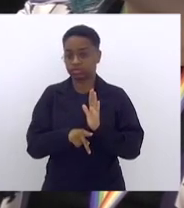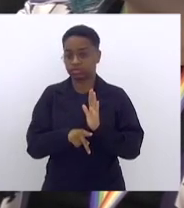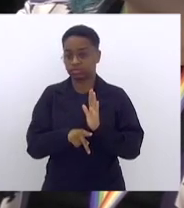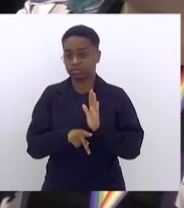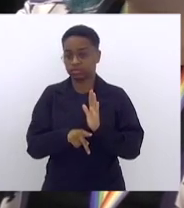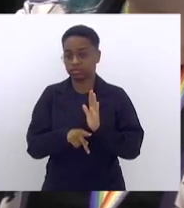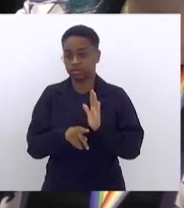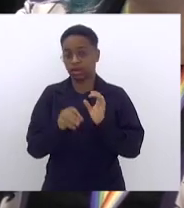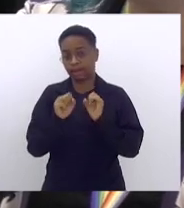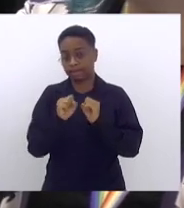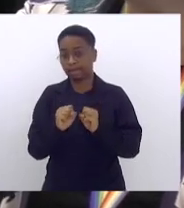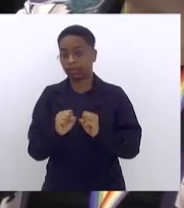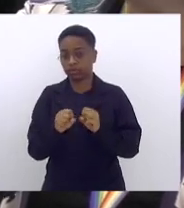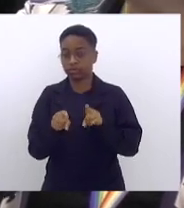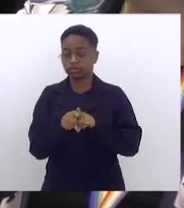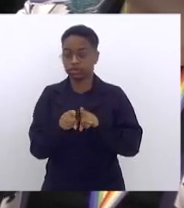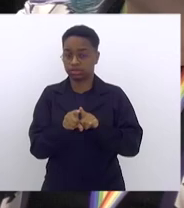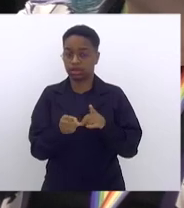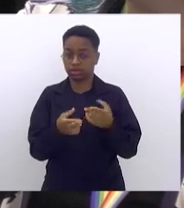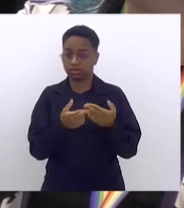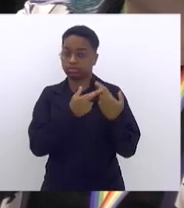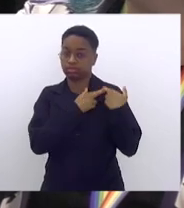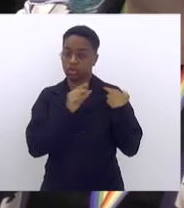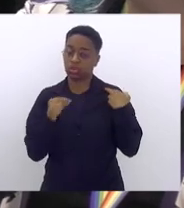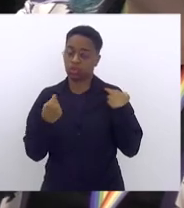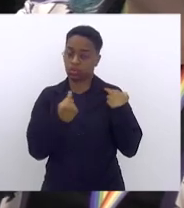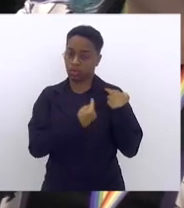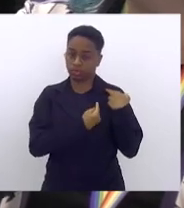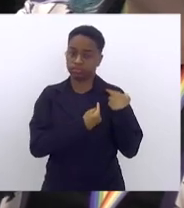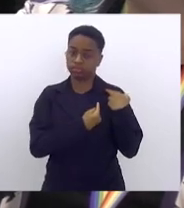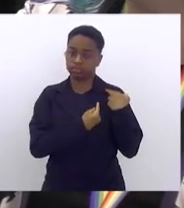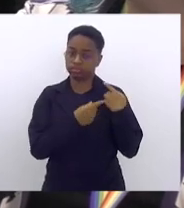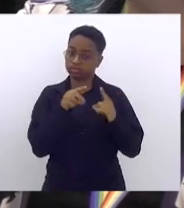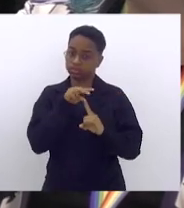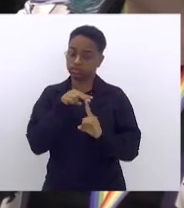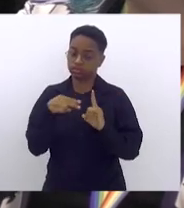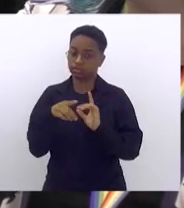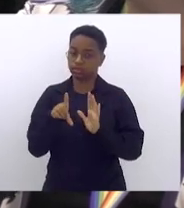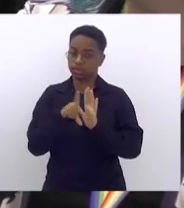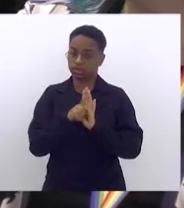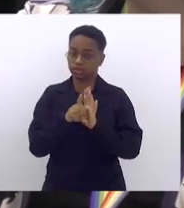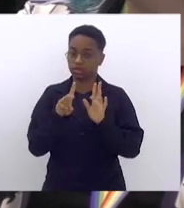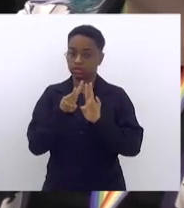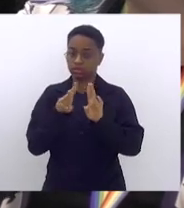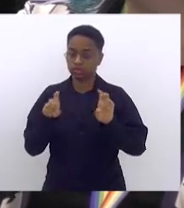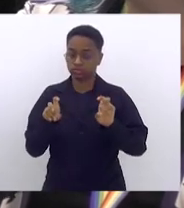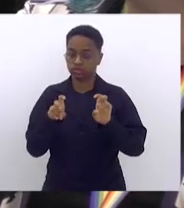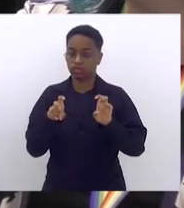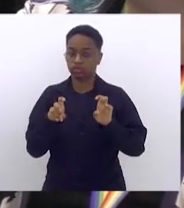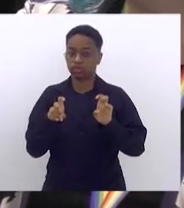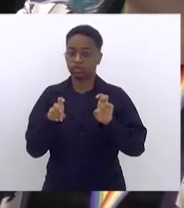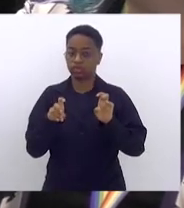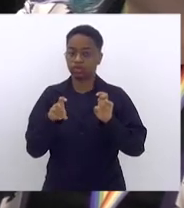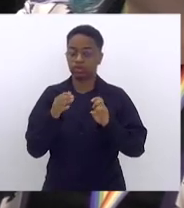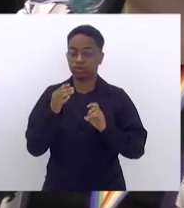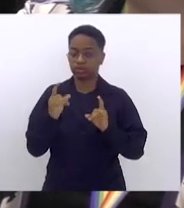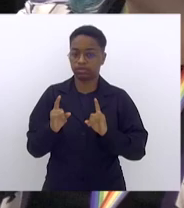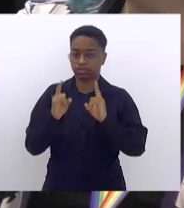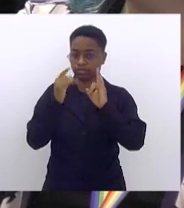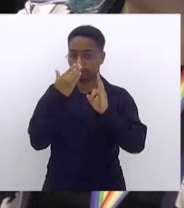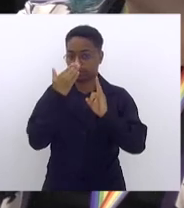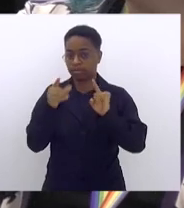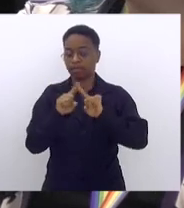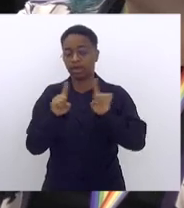concorrente conosco. Pode ter uma competência concorrente, se não do ponto de vista... da legislação sobre fachada, mas da legislação sobre direito à